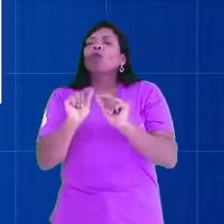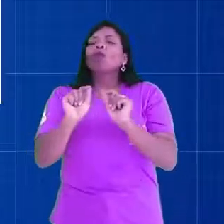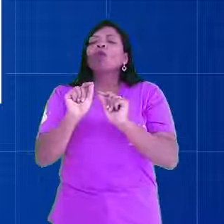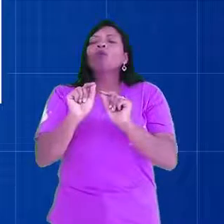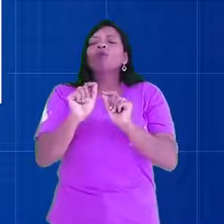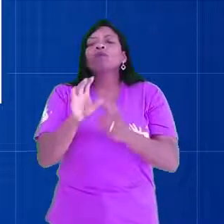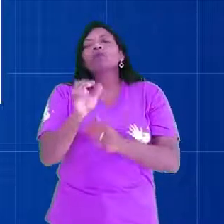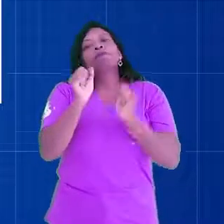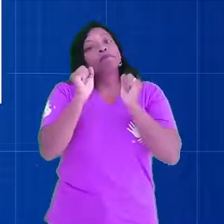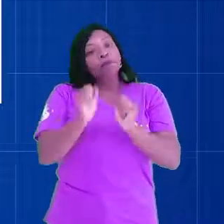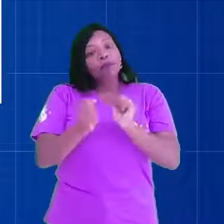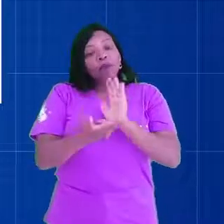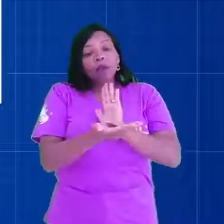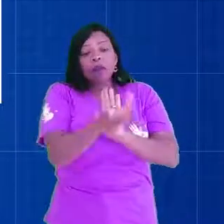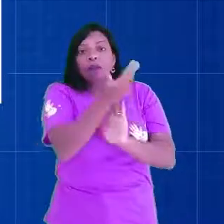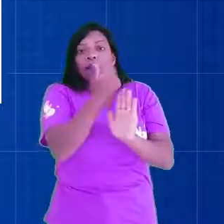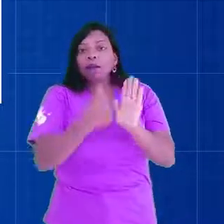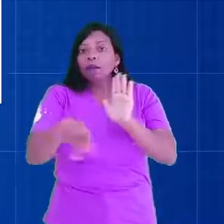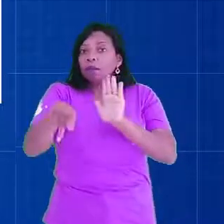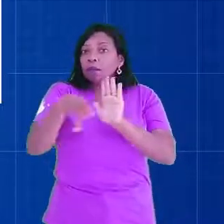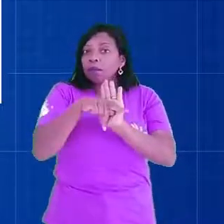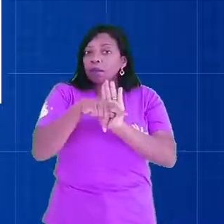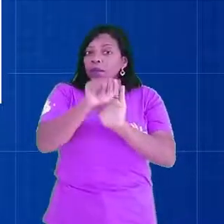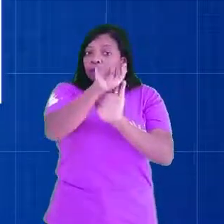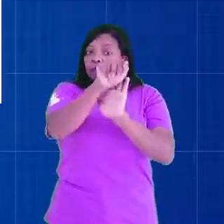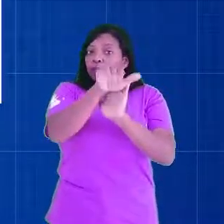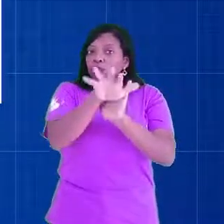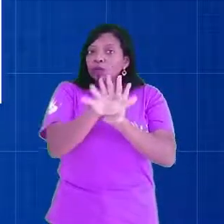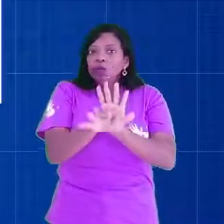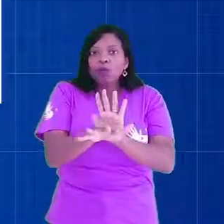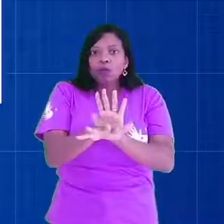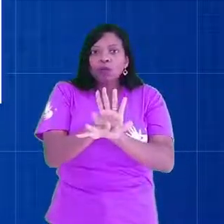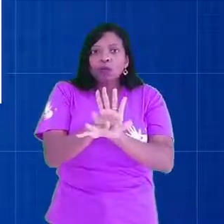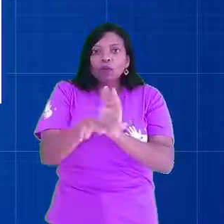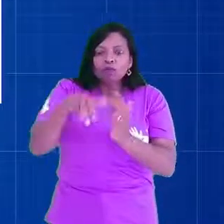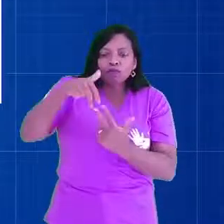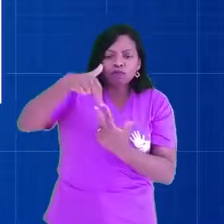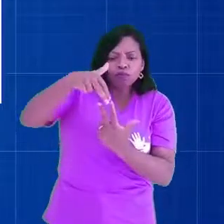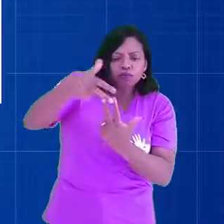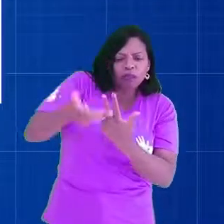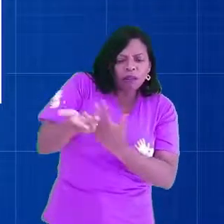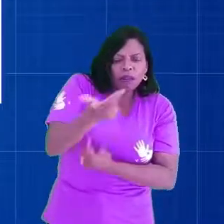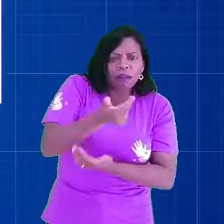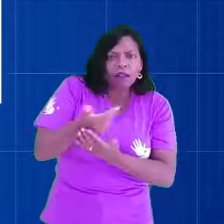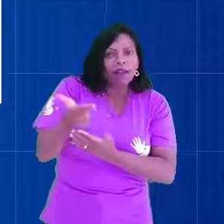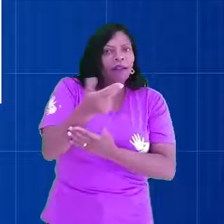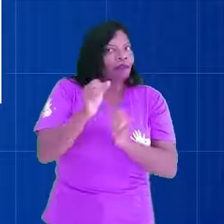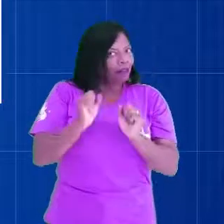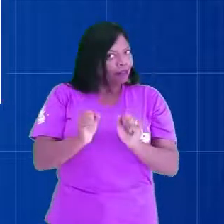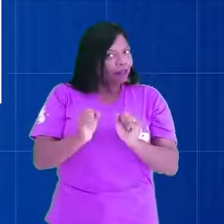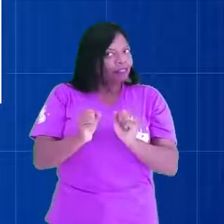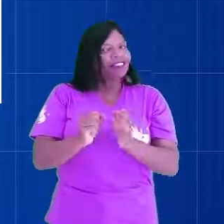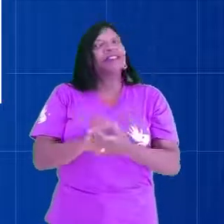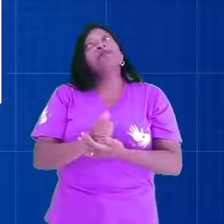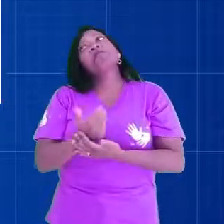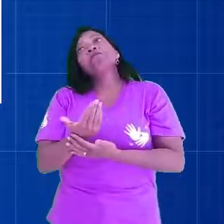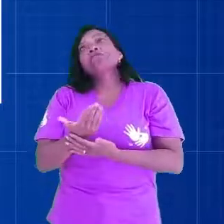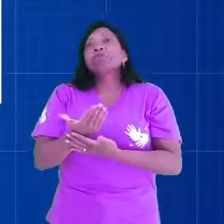a sombra? Será? Vamos pensar um pouquinho. Note esse exemplo